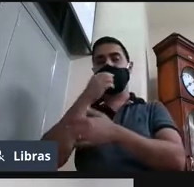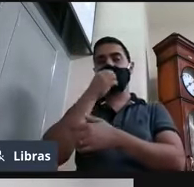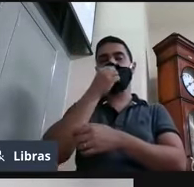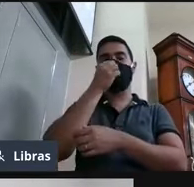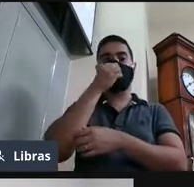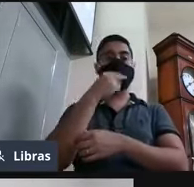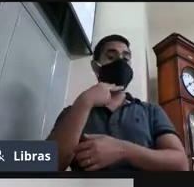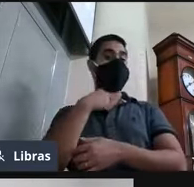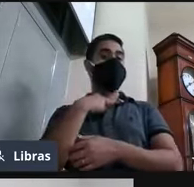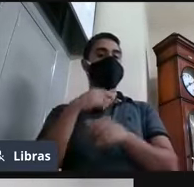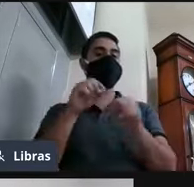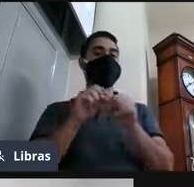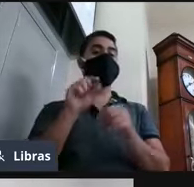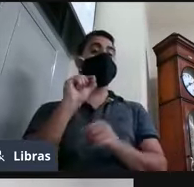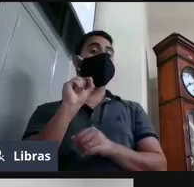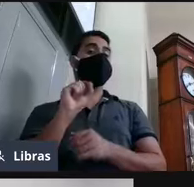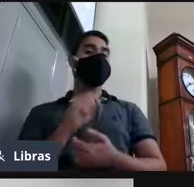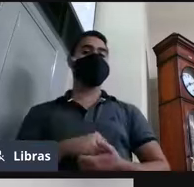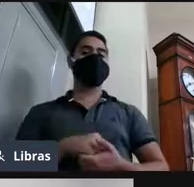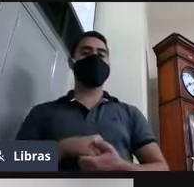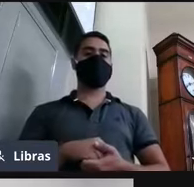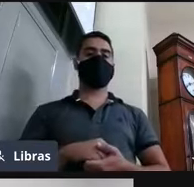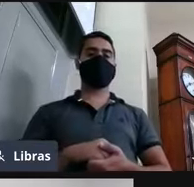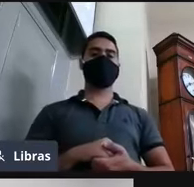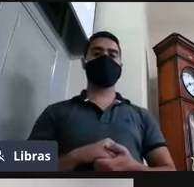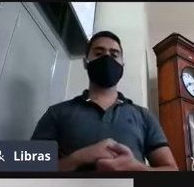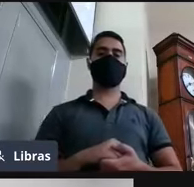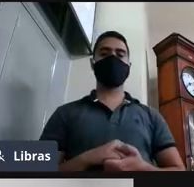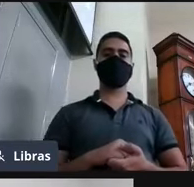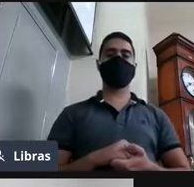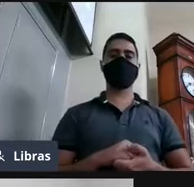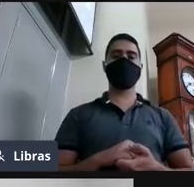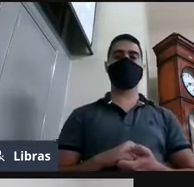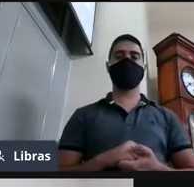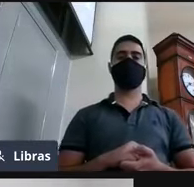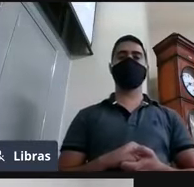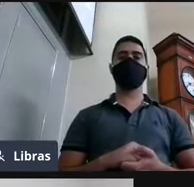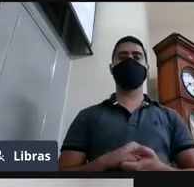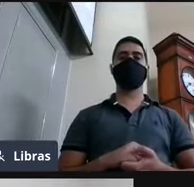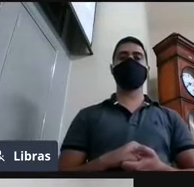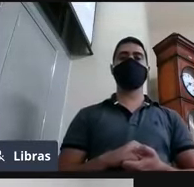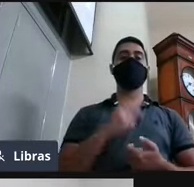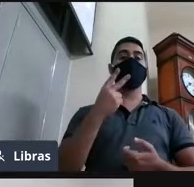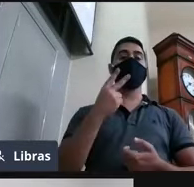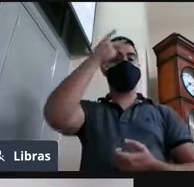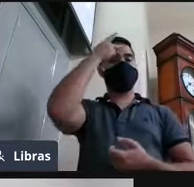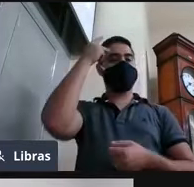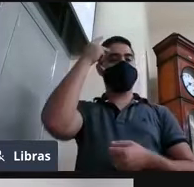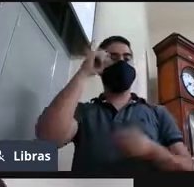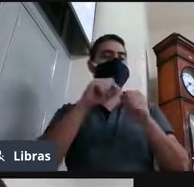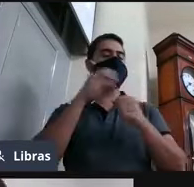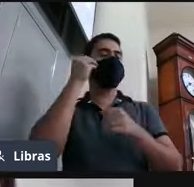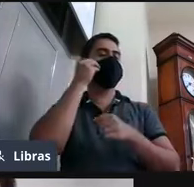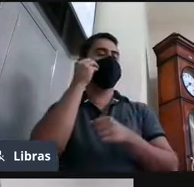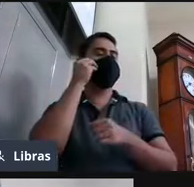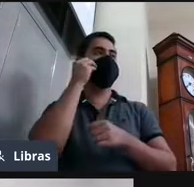não podemos fazer é que esses 2 sujeitos fizeram hoje,